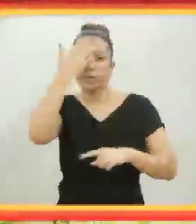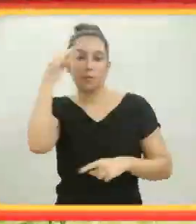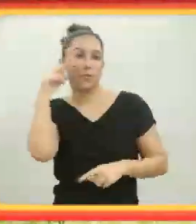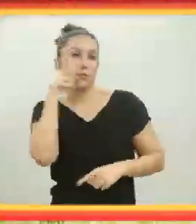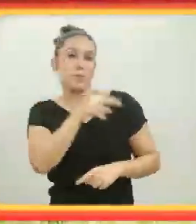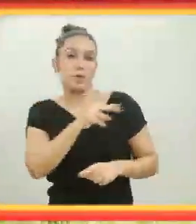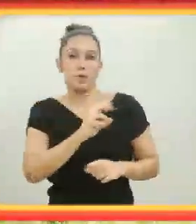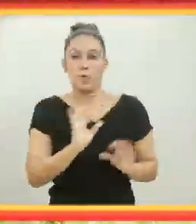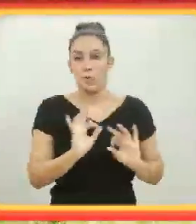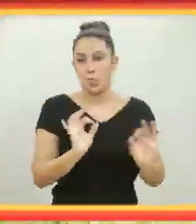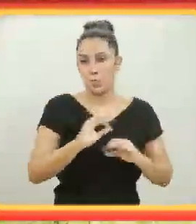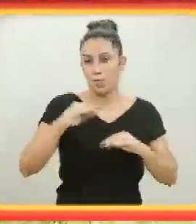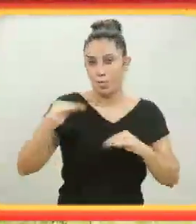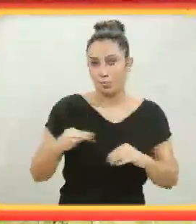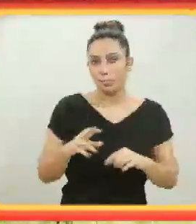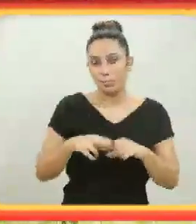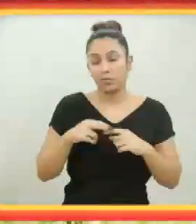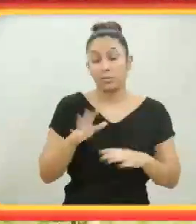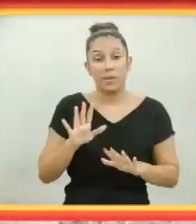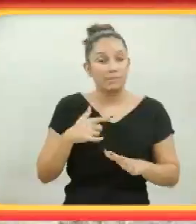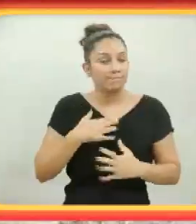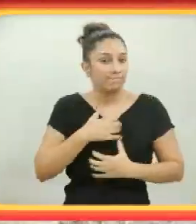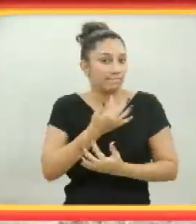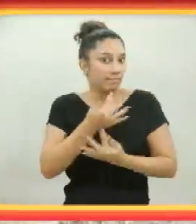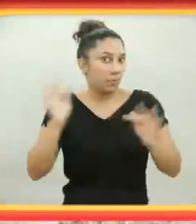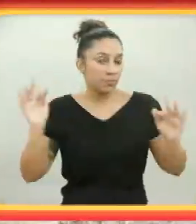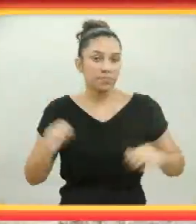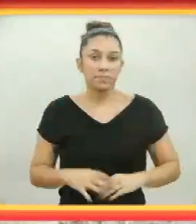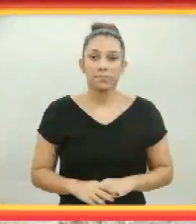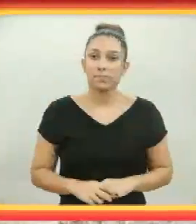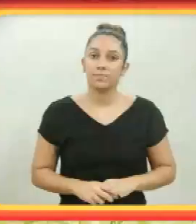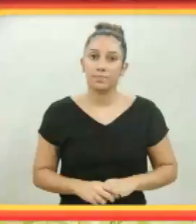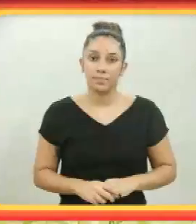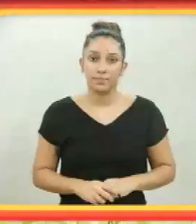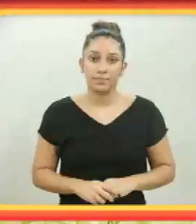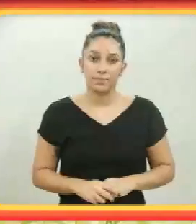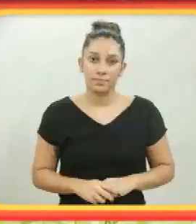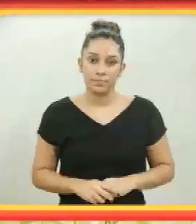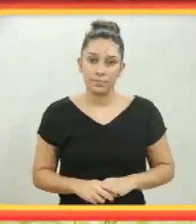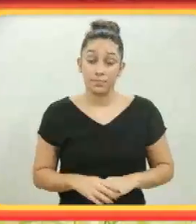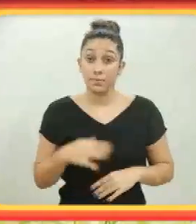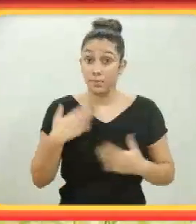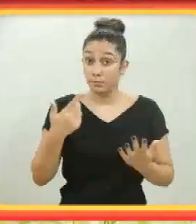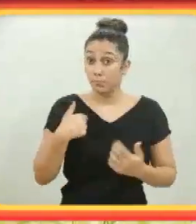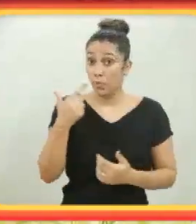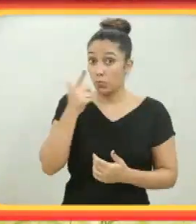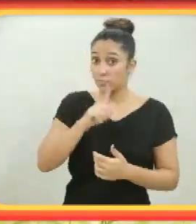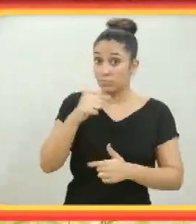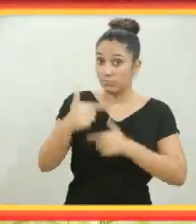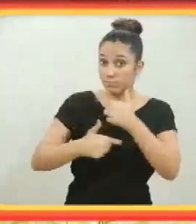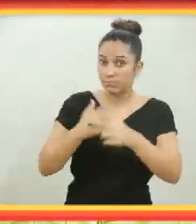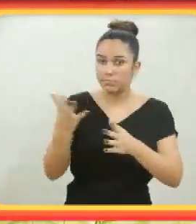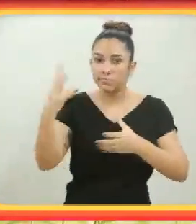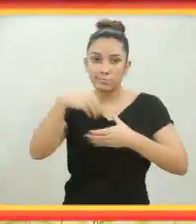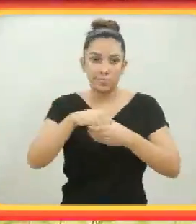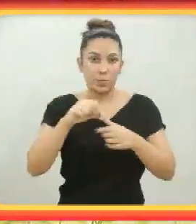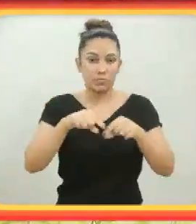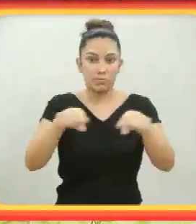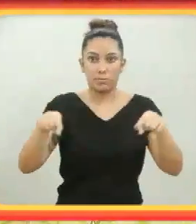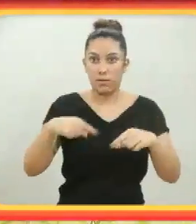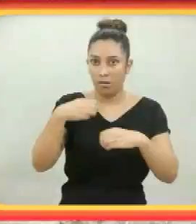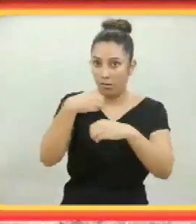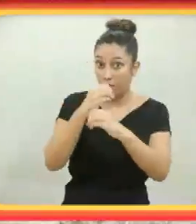veem. E isso dói. Consegui um emprego que foi dentro de um laboratório, onde eu atuei ali durante